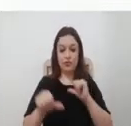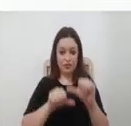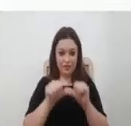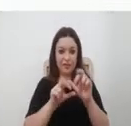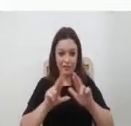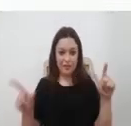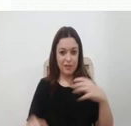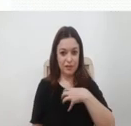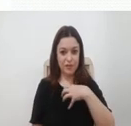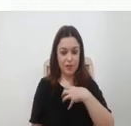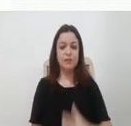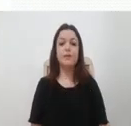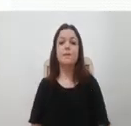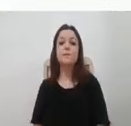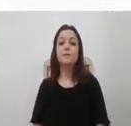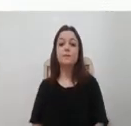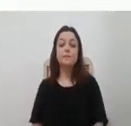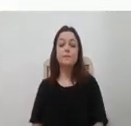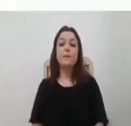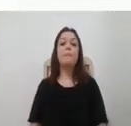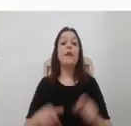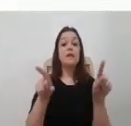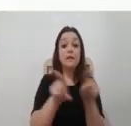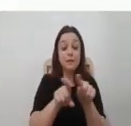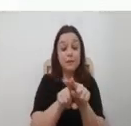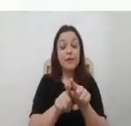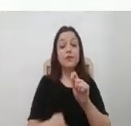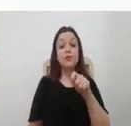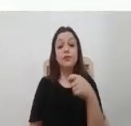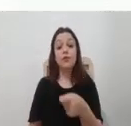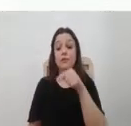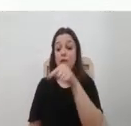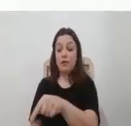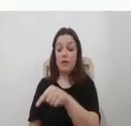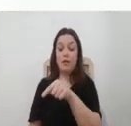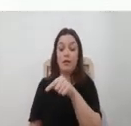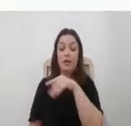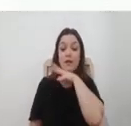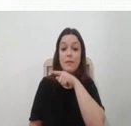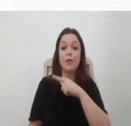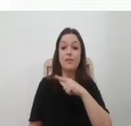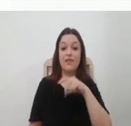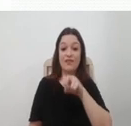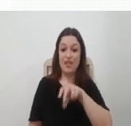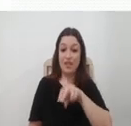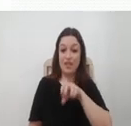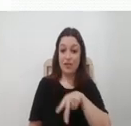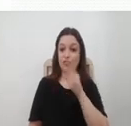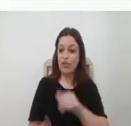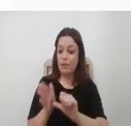alguma discrepância na história que eles contam. Então, também histórico de